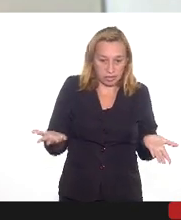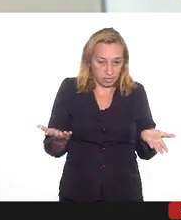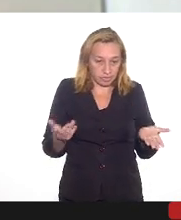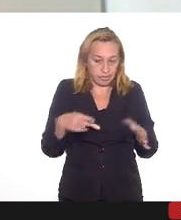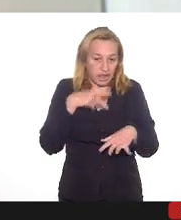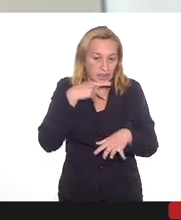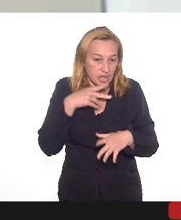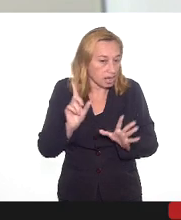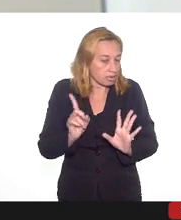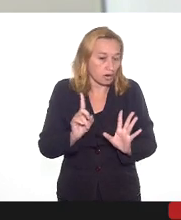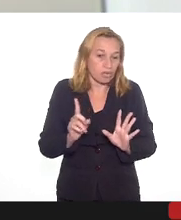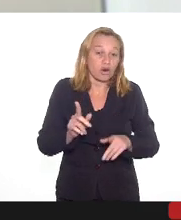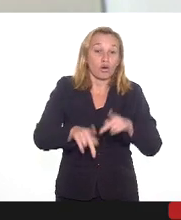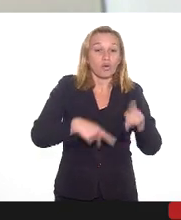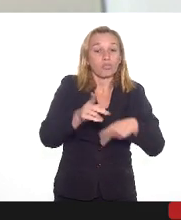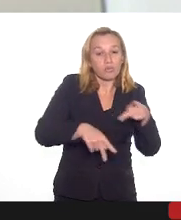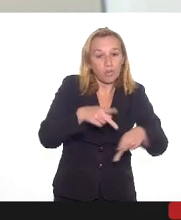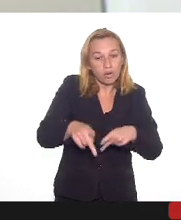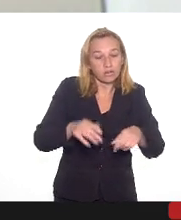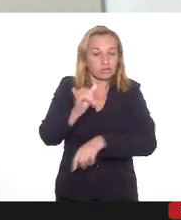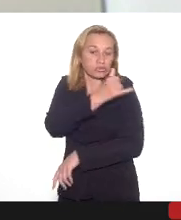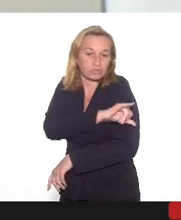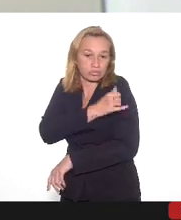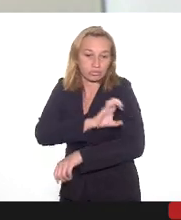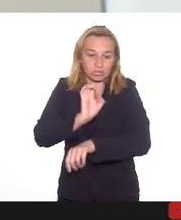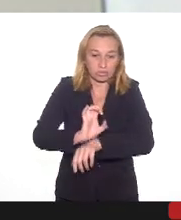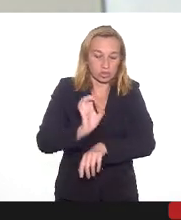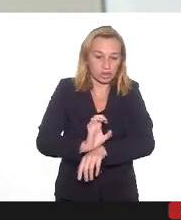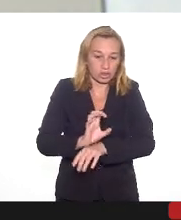população do Estado do Rio de Janeiro e a centralidade da educação.